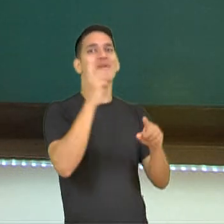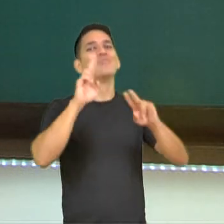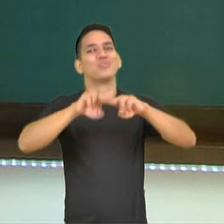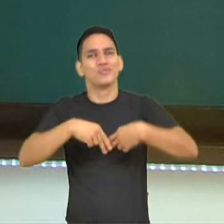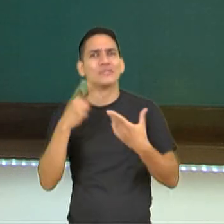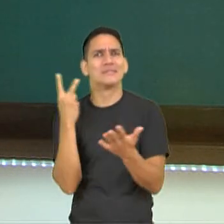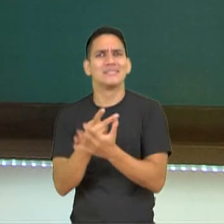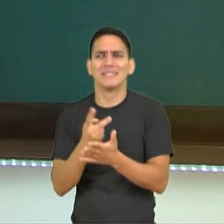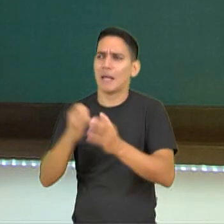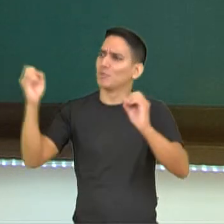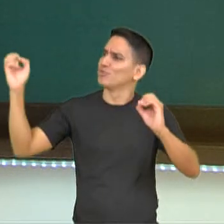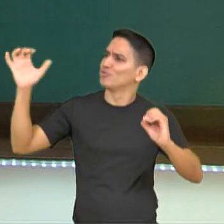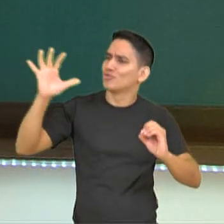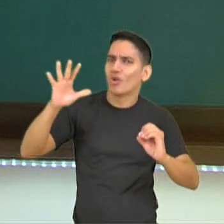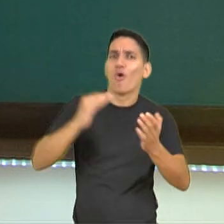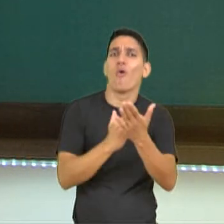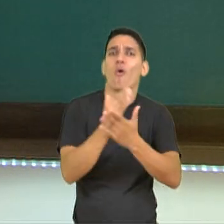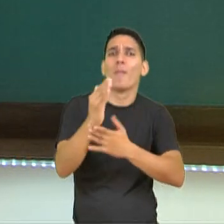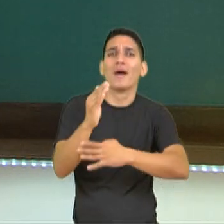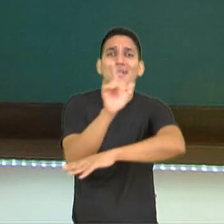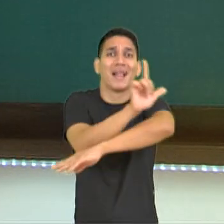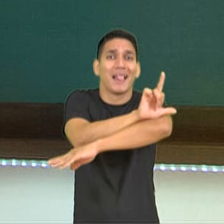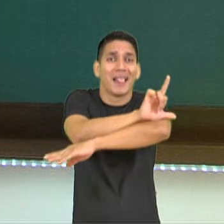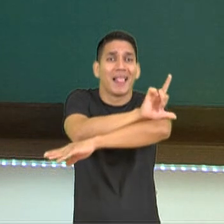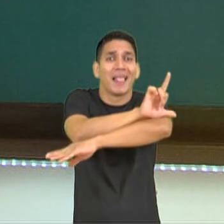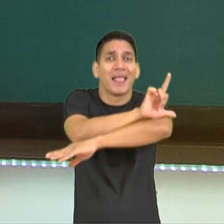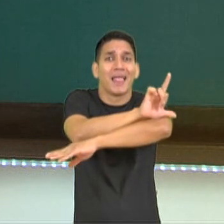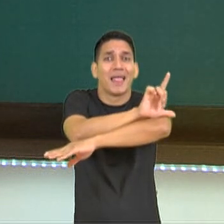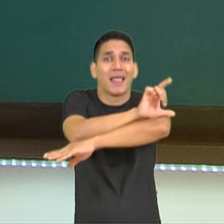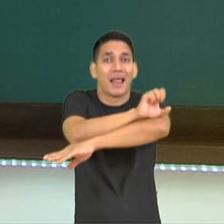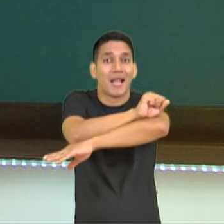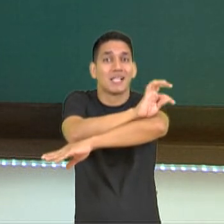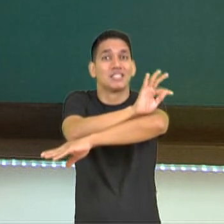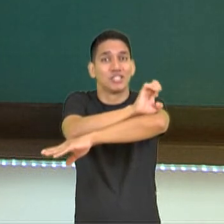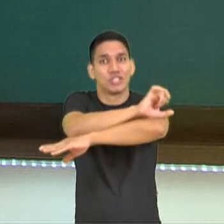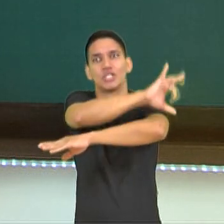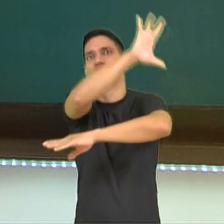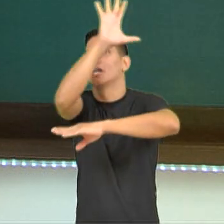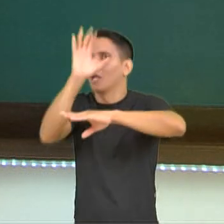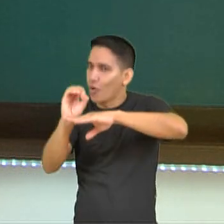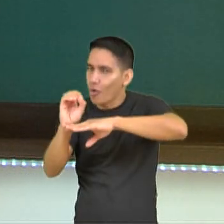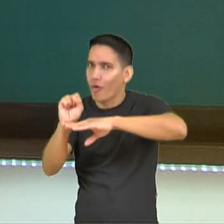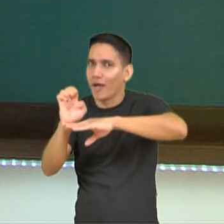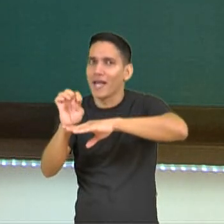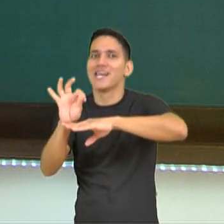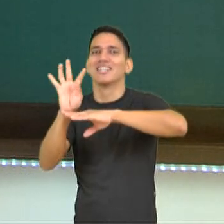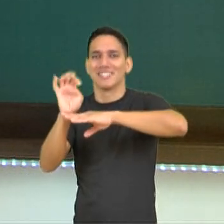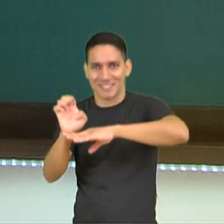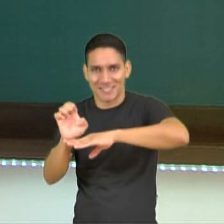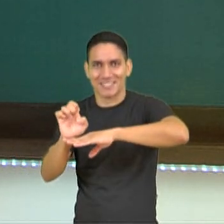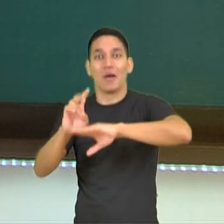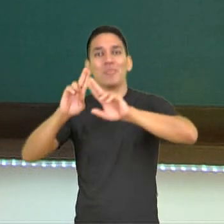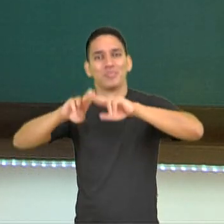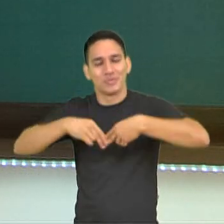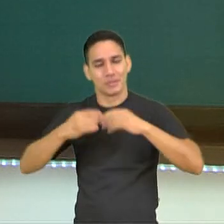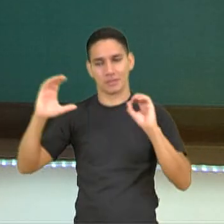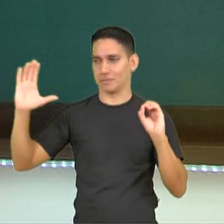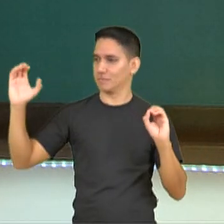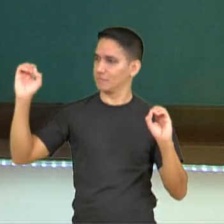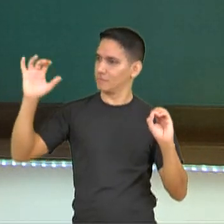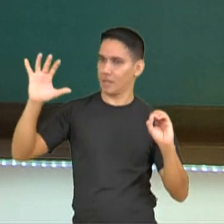mesma direção, por causa do movimento de rotação, certo? Tem a ver com o movimento de rotação. E aí, então, ela